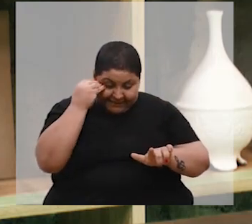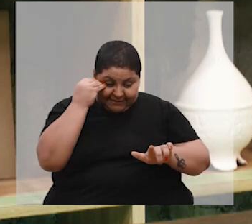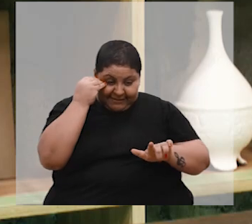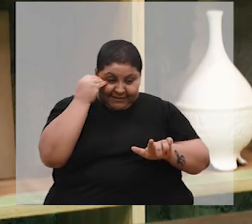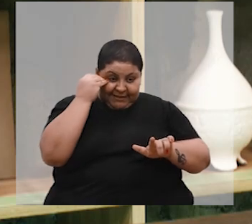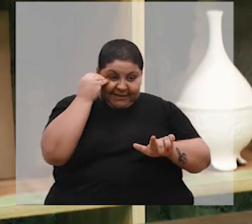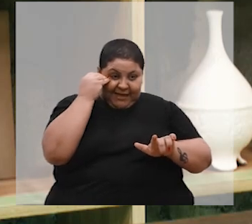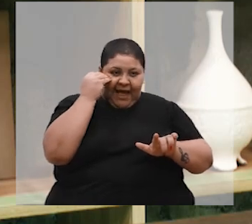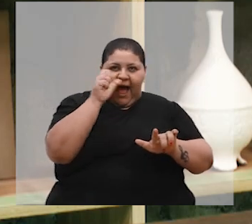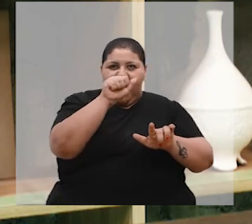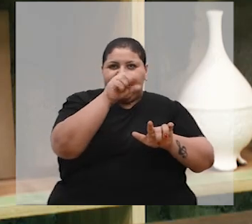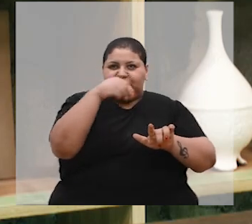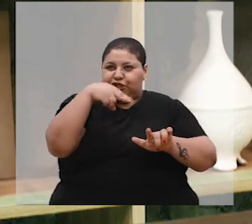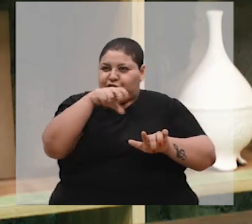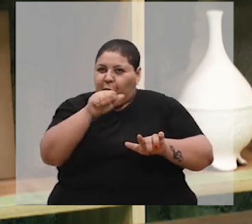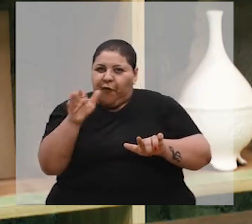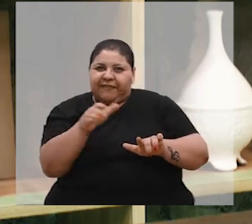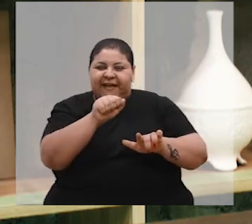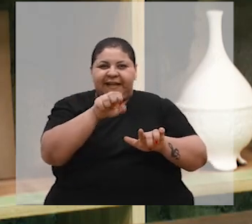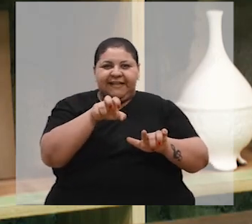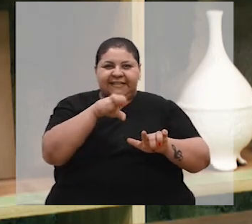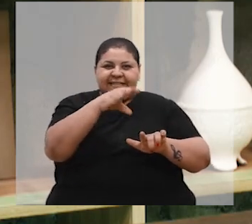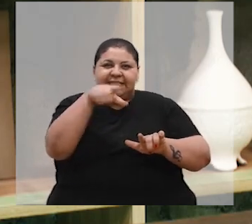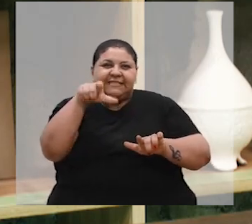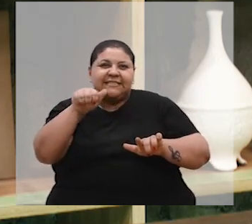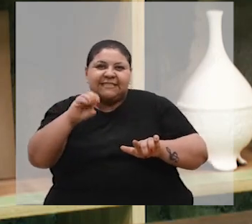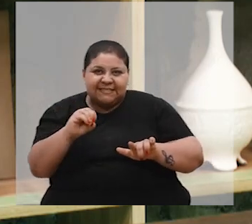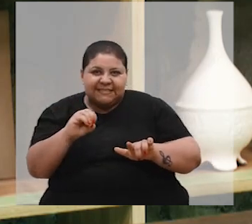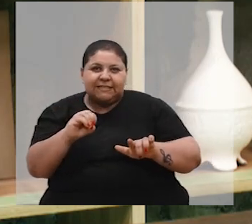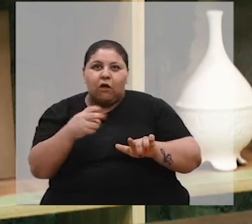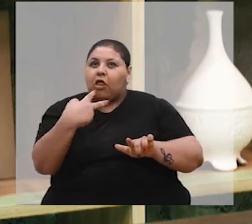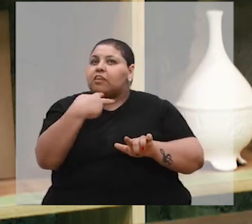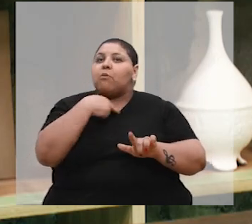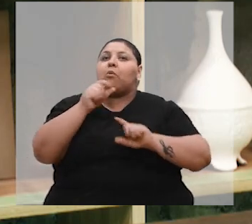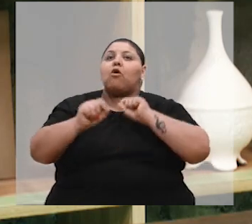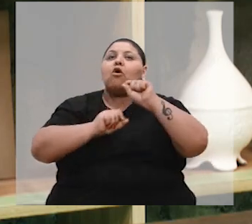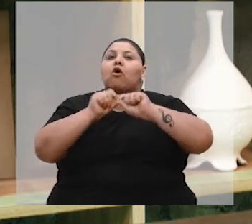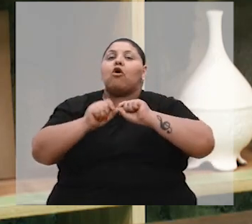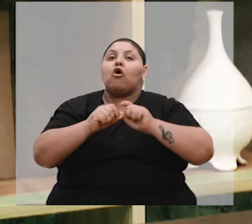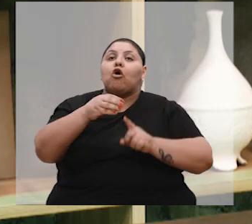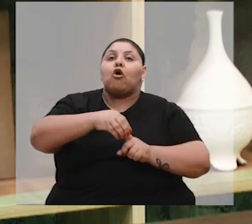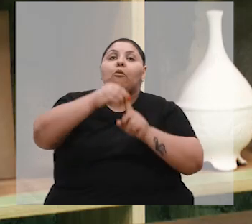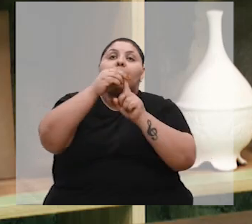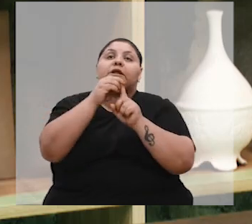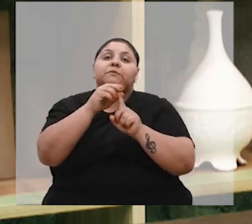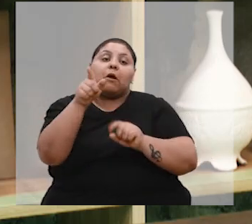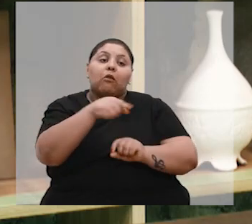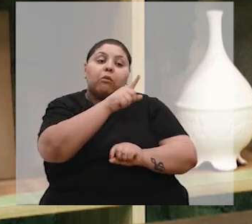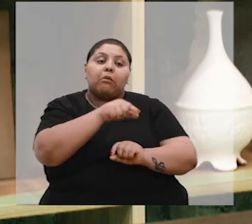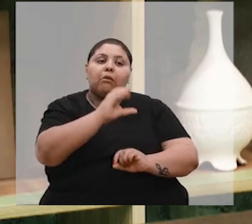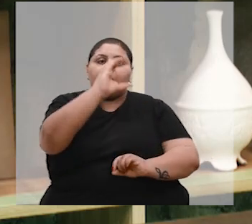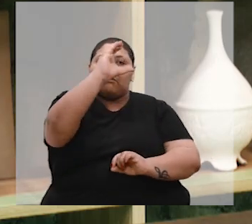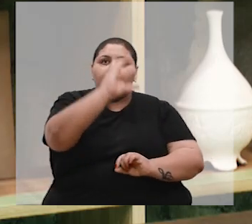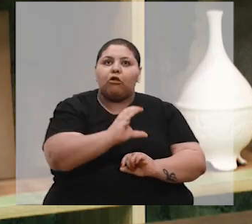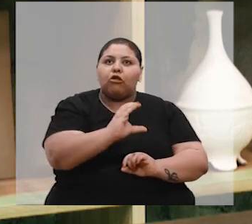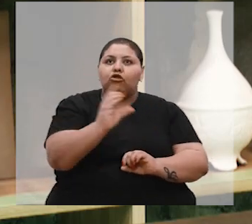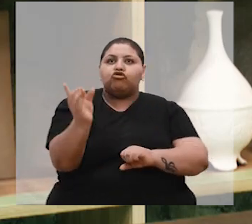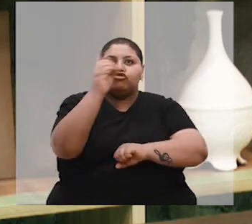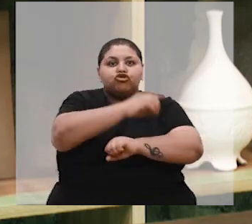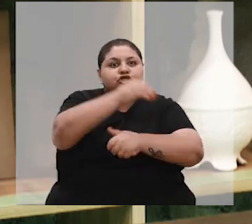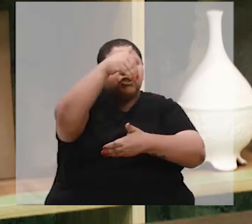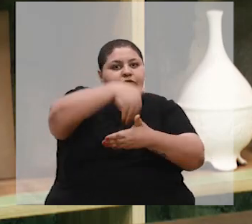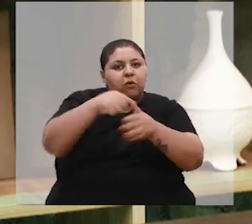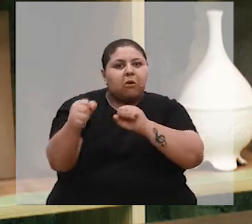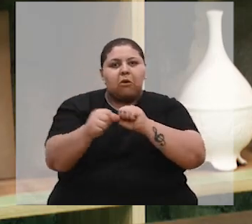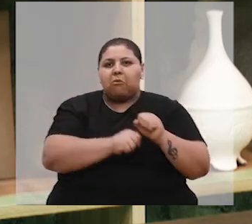que é a zona, enfim. Mas tem uma questão também do que não pode, Quais são as principais restrições para o eleitor no dia da